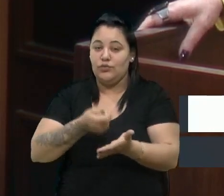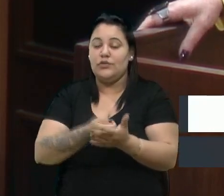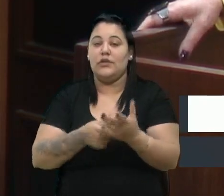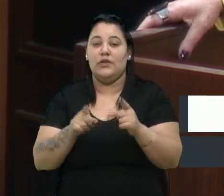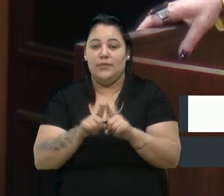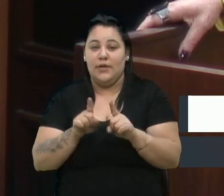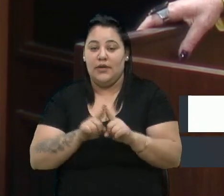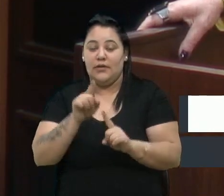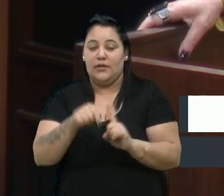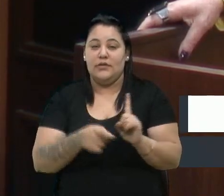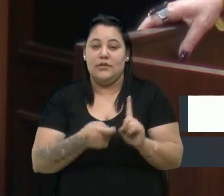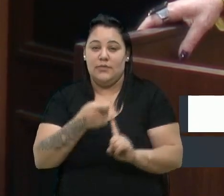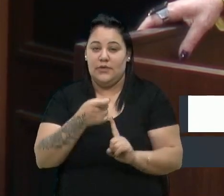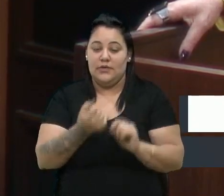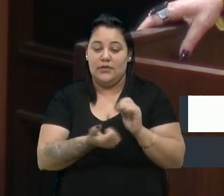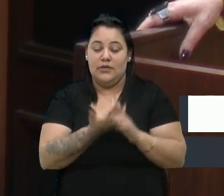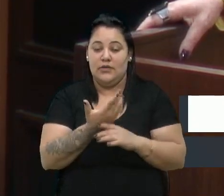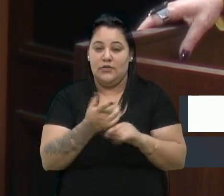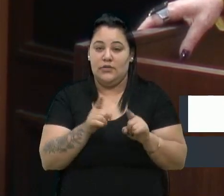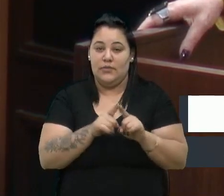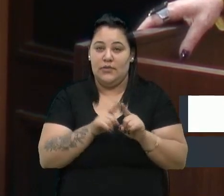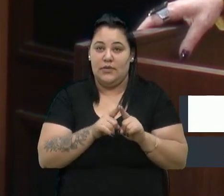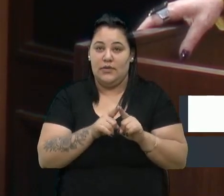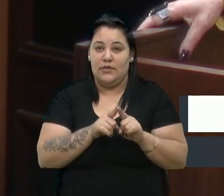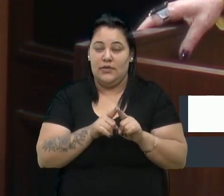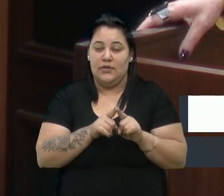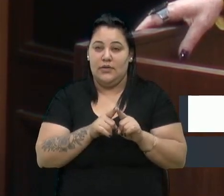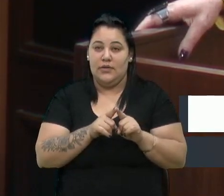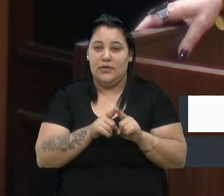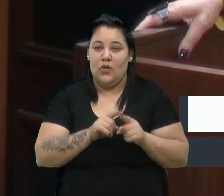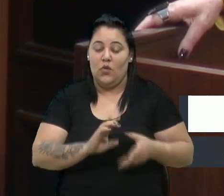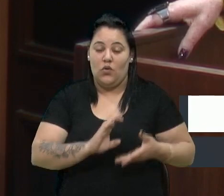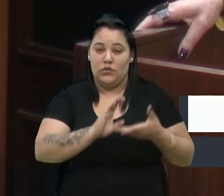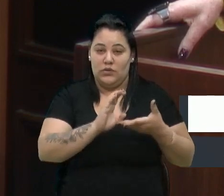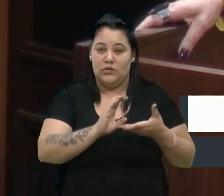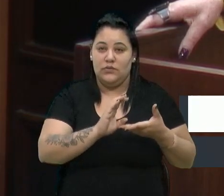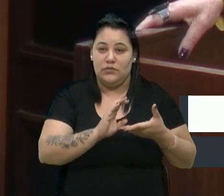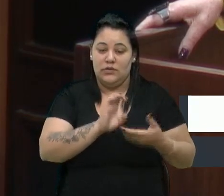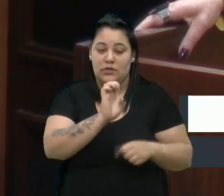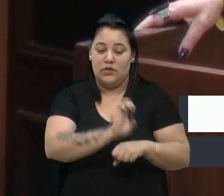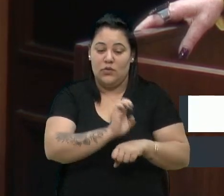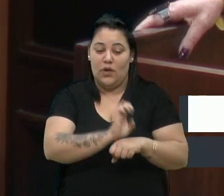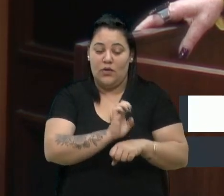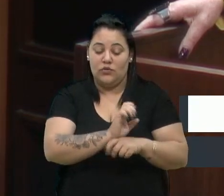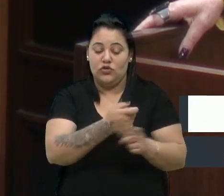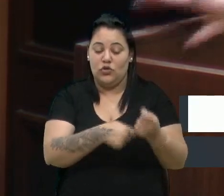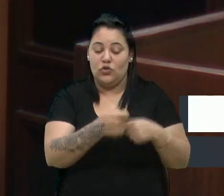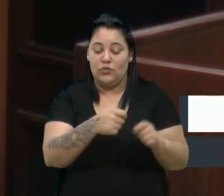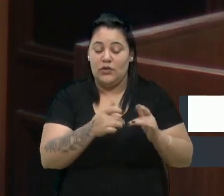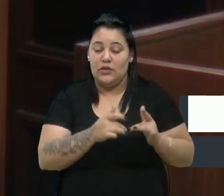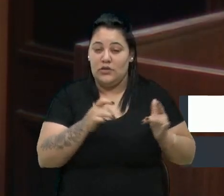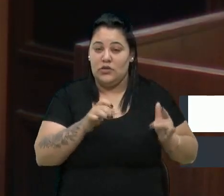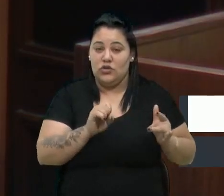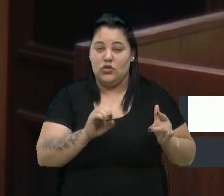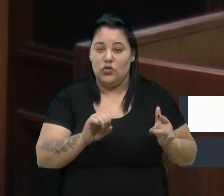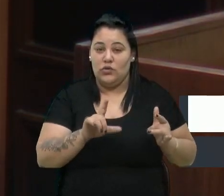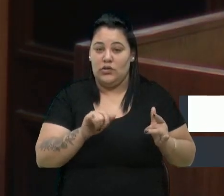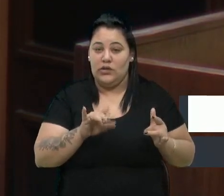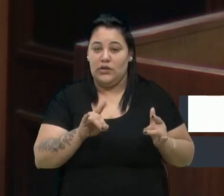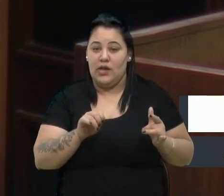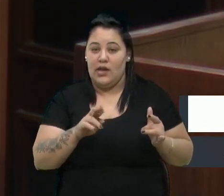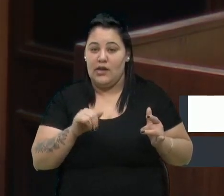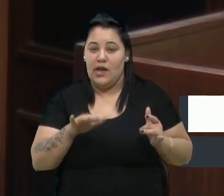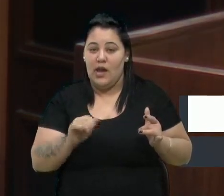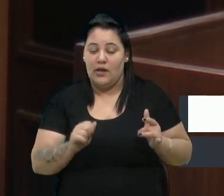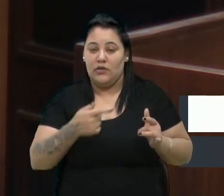mês mesmo, criou o Conselho Estadual de Economia Solidária, e nós tiramos deste